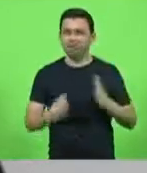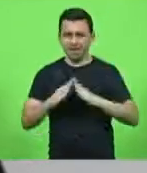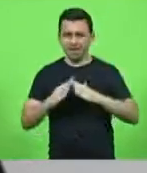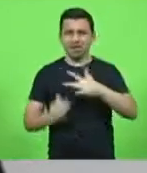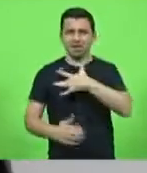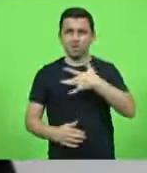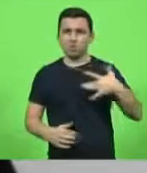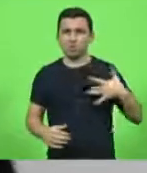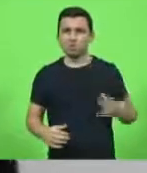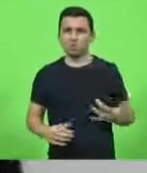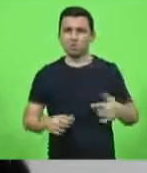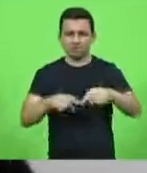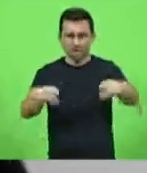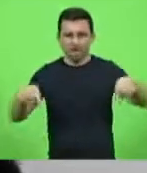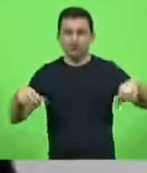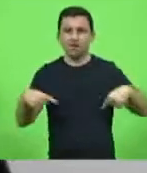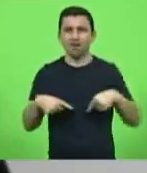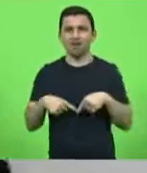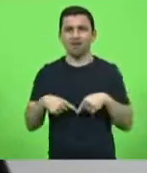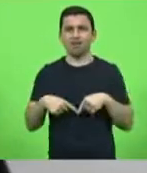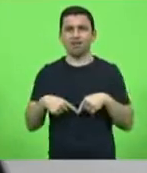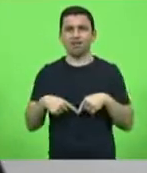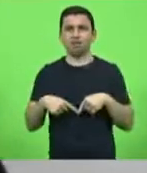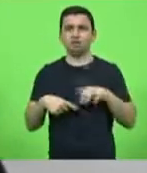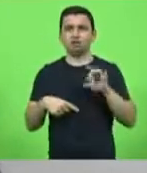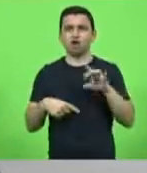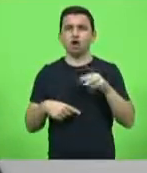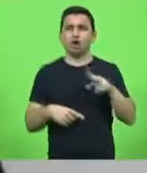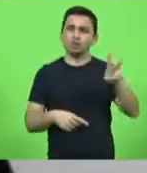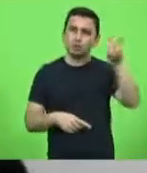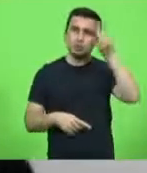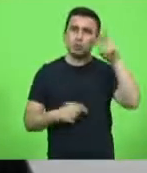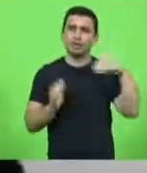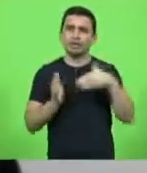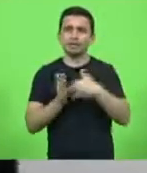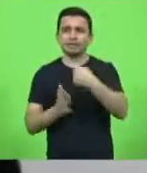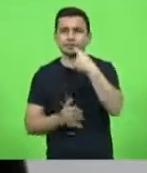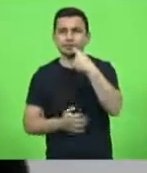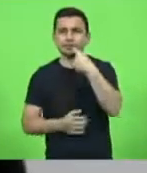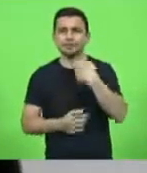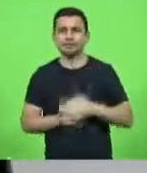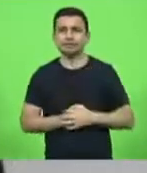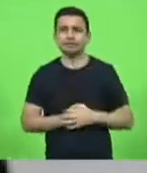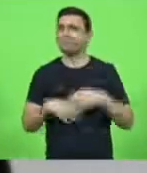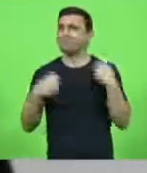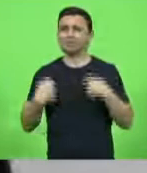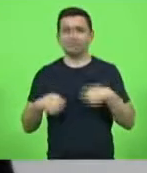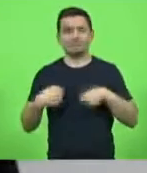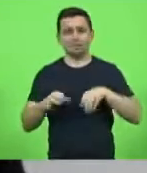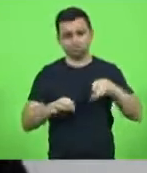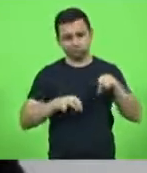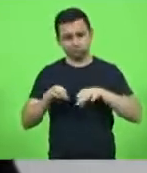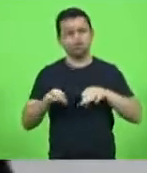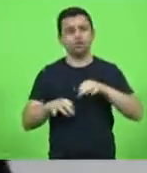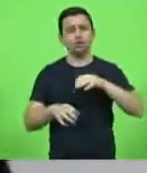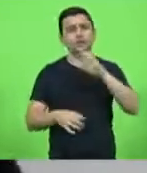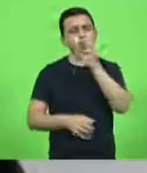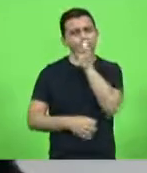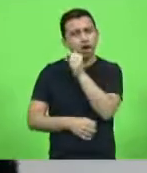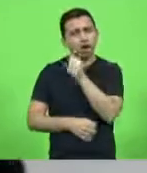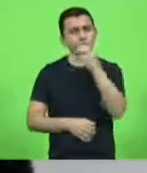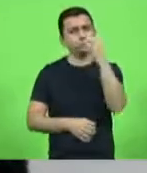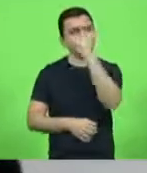salas de vacinas funcionarem apenas de segunda a sexta feira é preciso que tem um plantões sábados